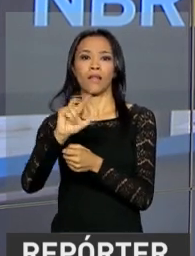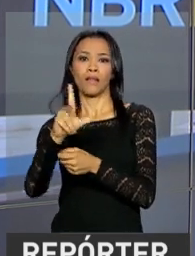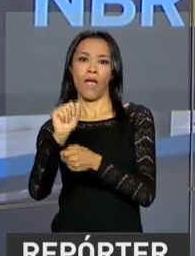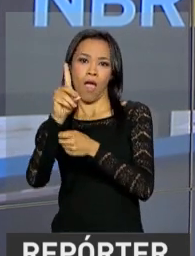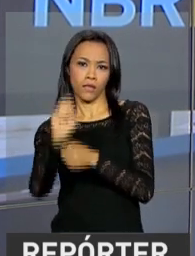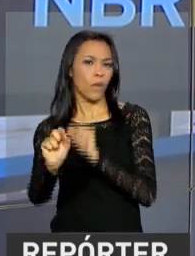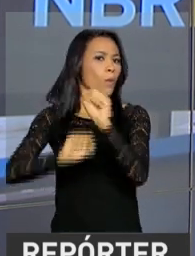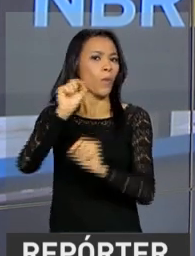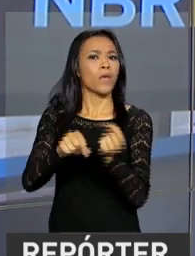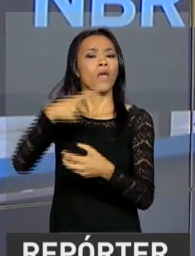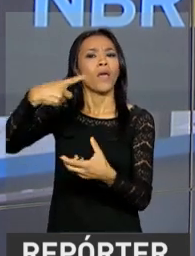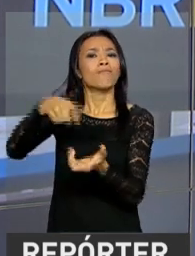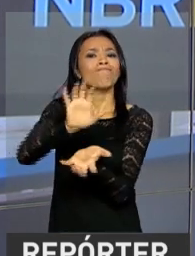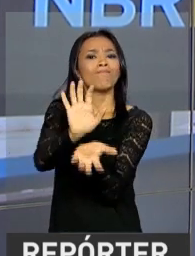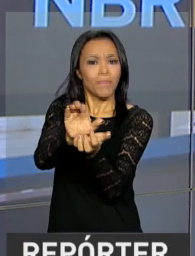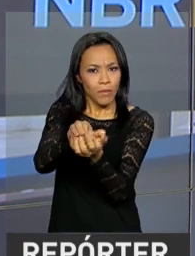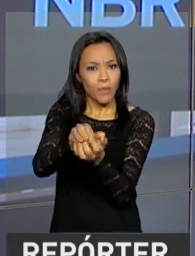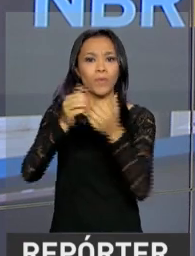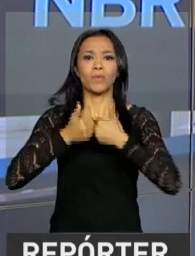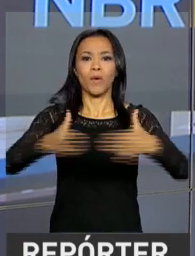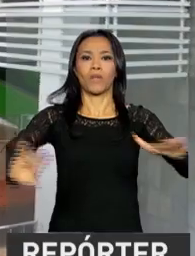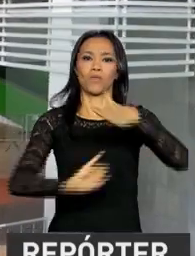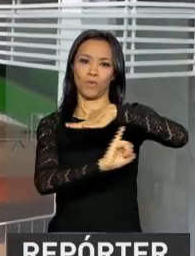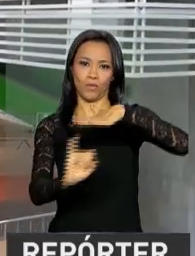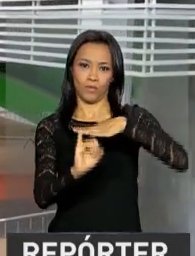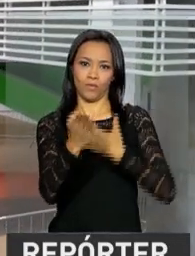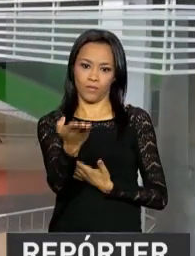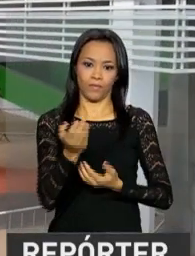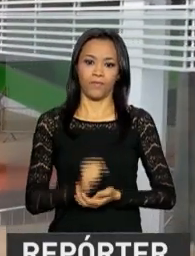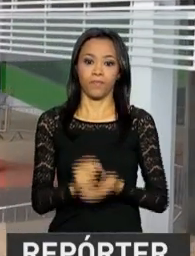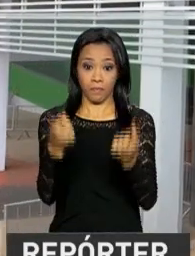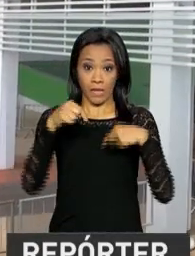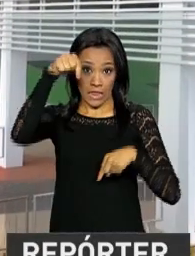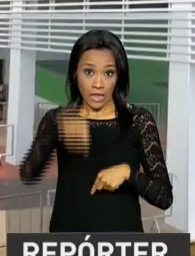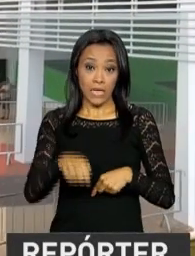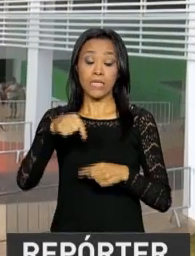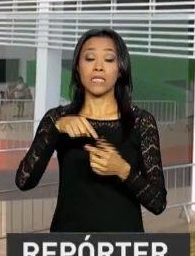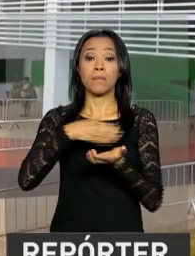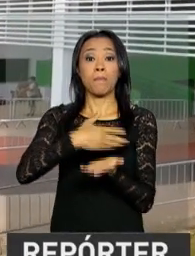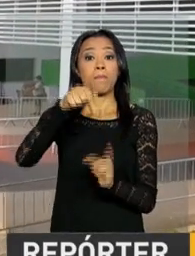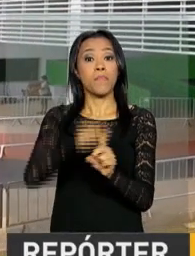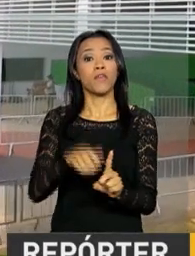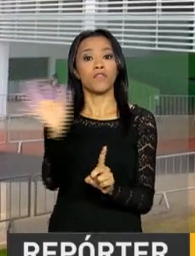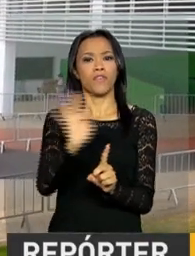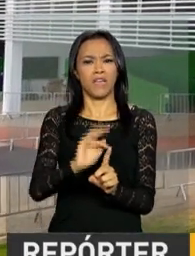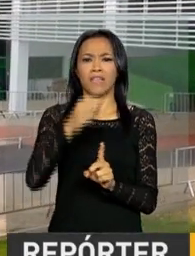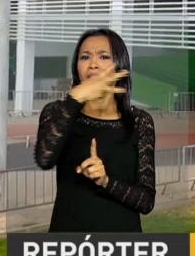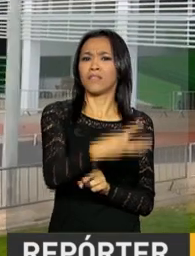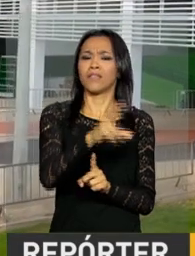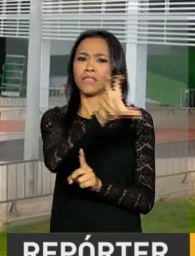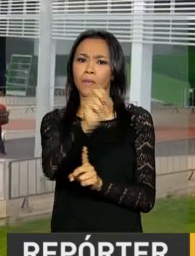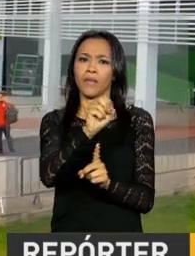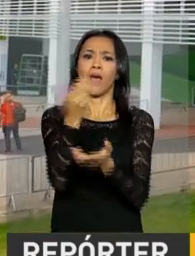Instituto Federal do Sertão Pernambucano neste mês de fevereiro 350 alunos do ensino médio